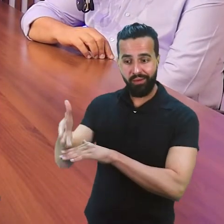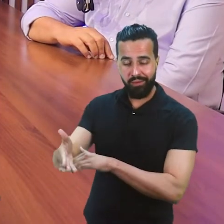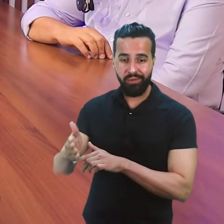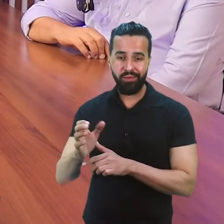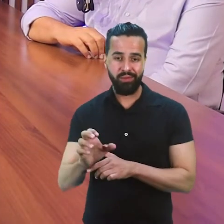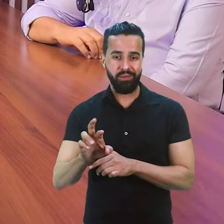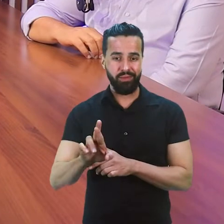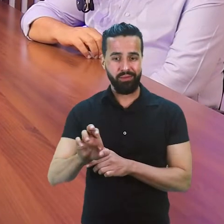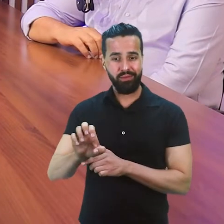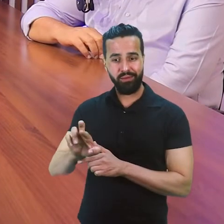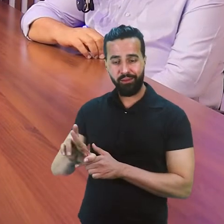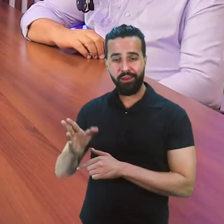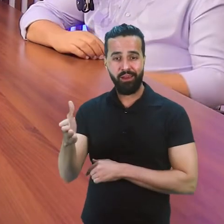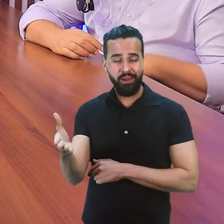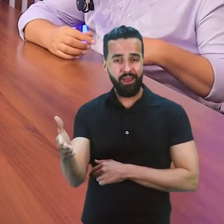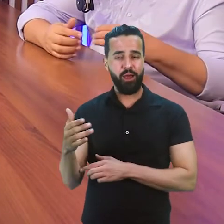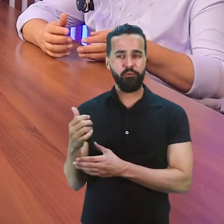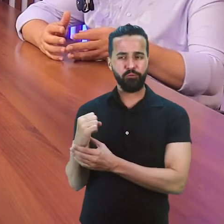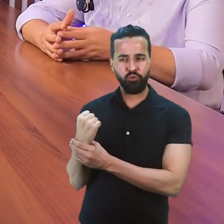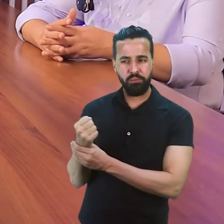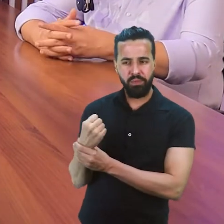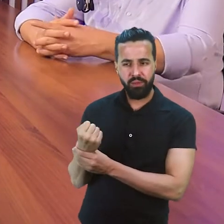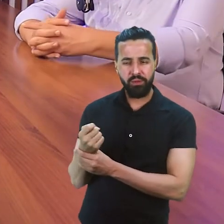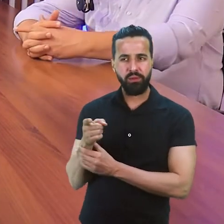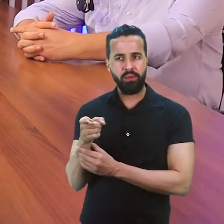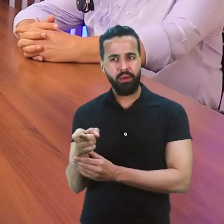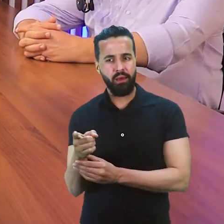fazer fisioterapia, participo da reunião e tal.